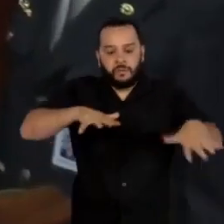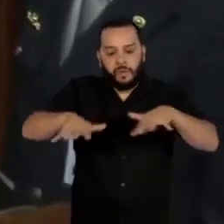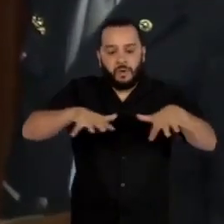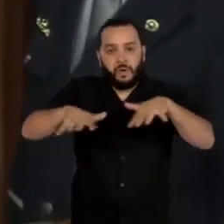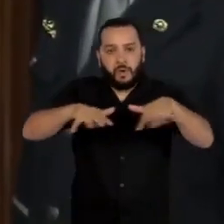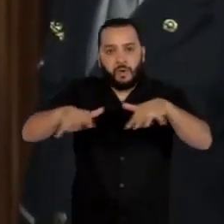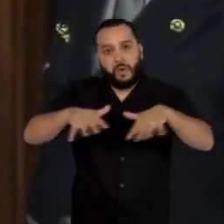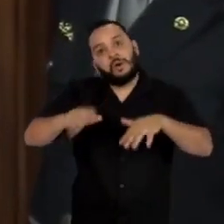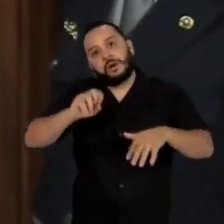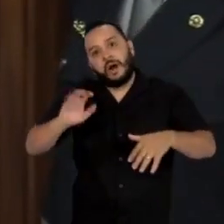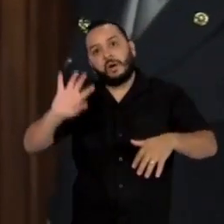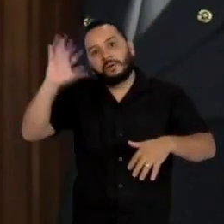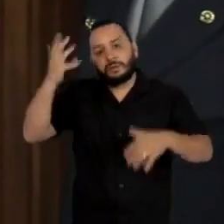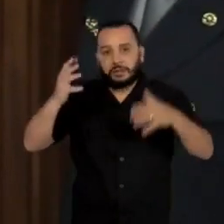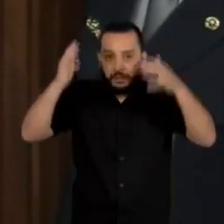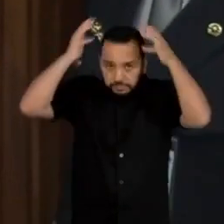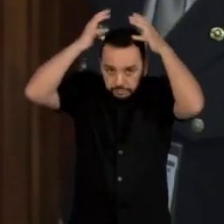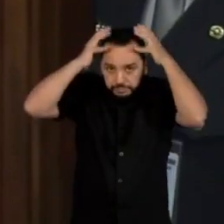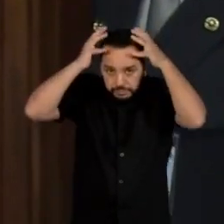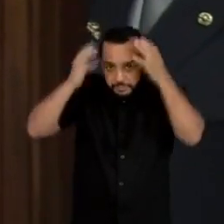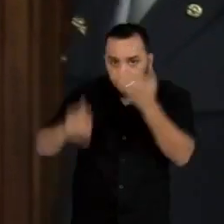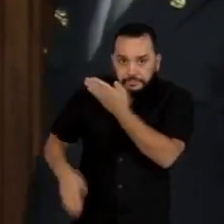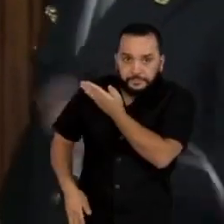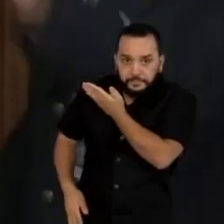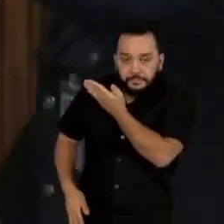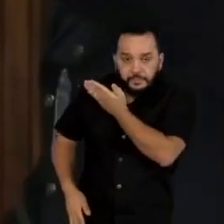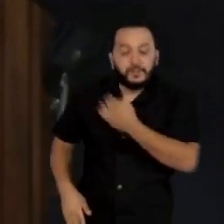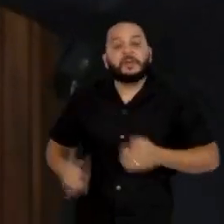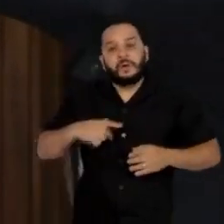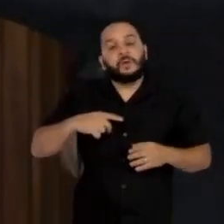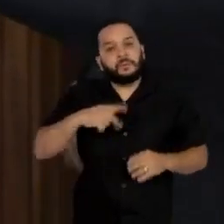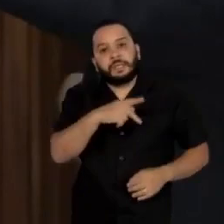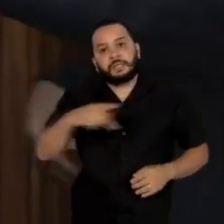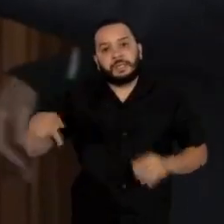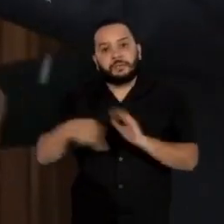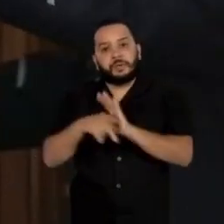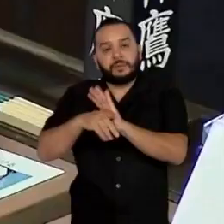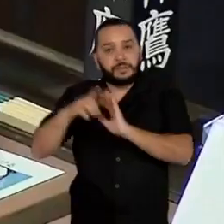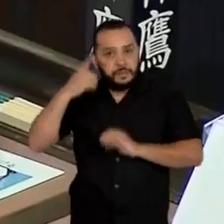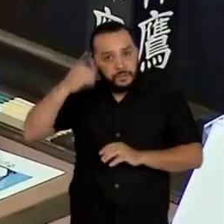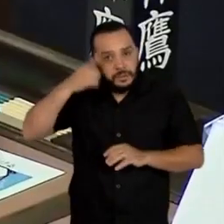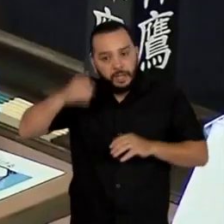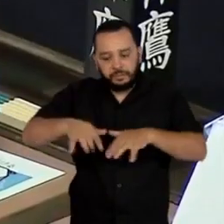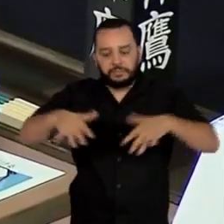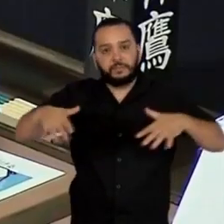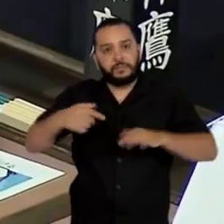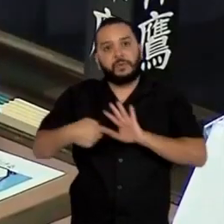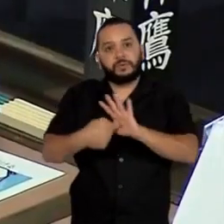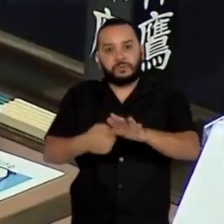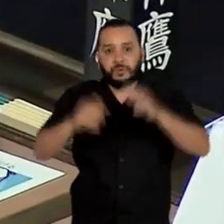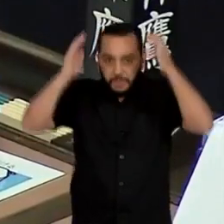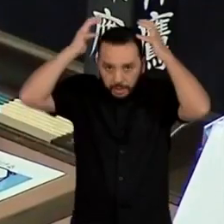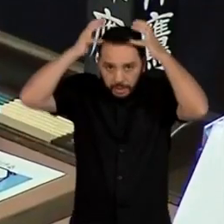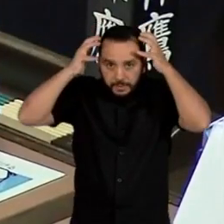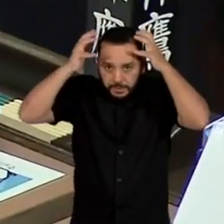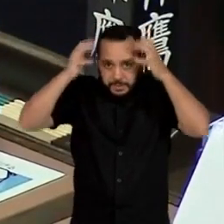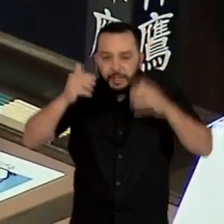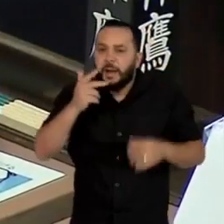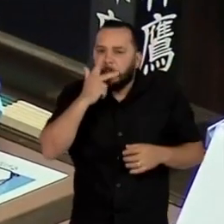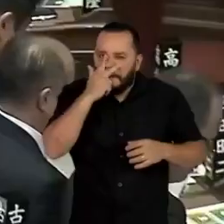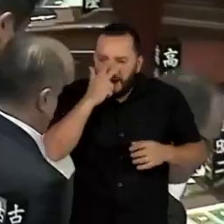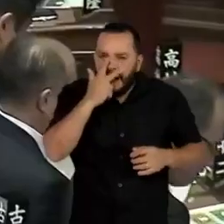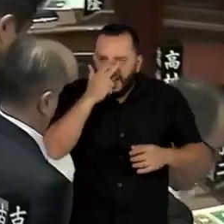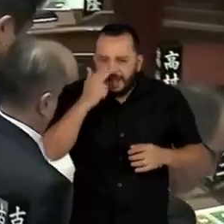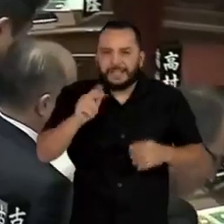ou desastre. O presidente da Câmara, Tadamori Yoshima, mostrou um capacete que lembra os da série Star